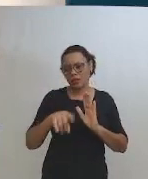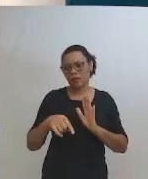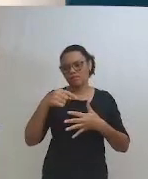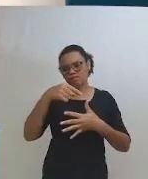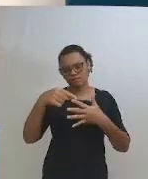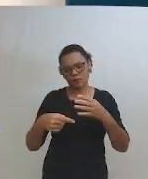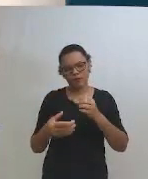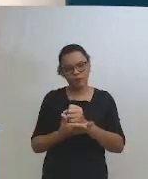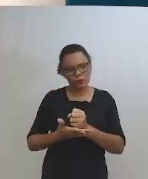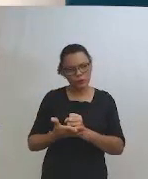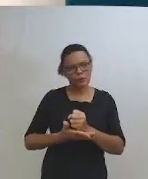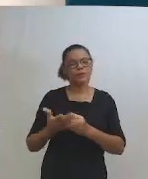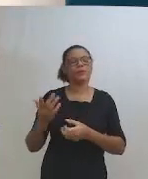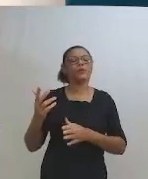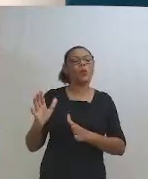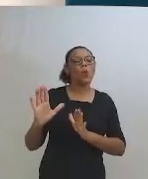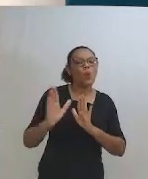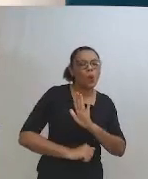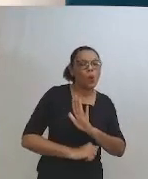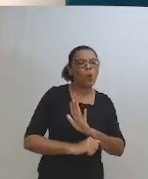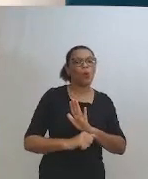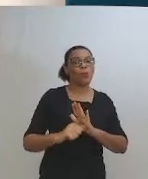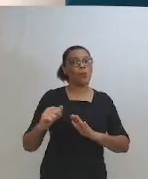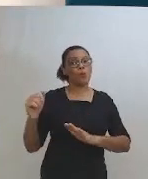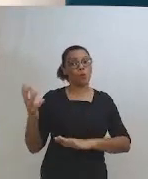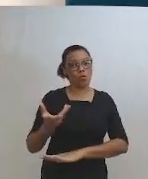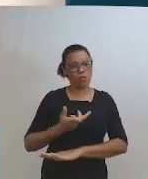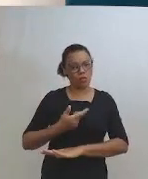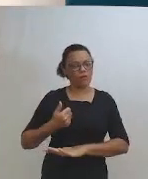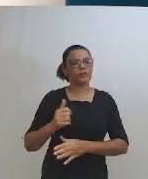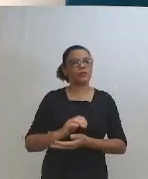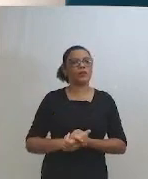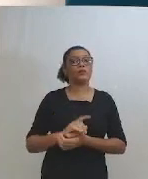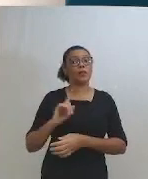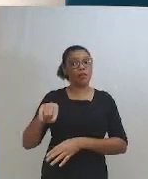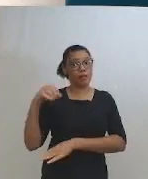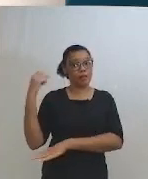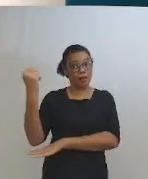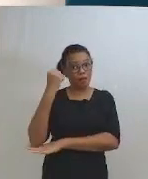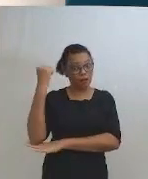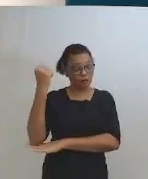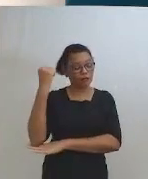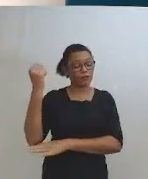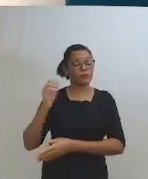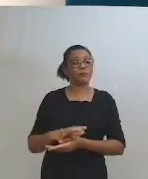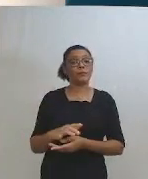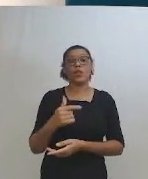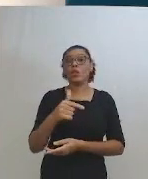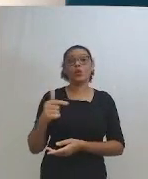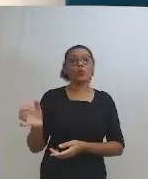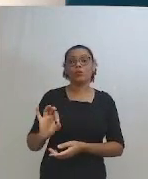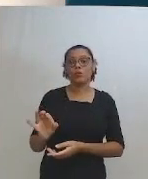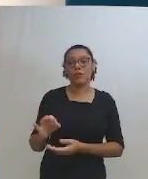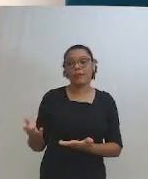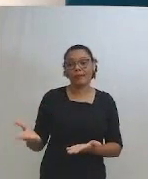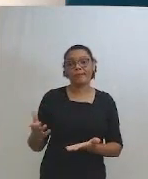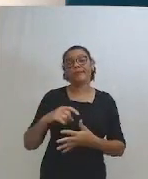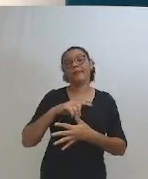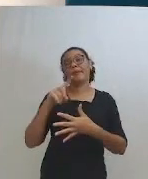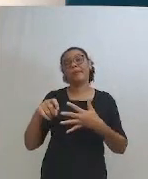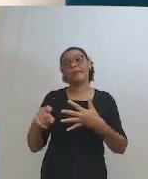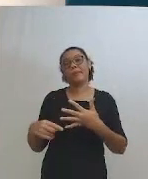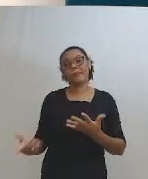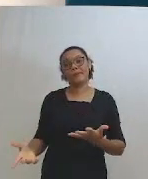furto qualificado, extremamente grave, e não há falar que na hipótese esse acha o prazo. Se